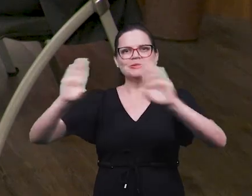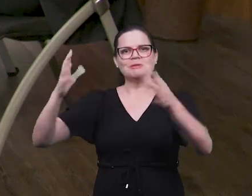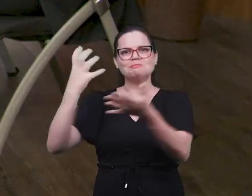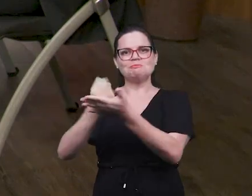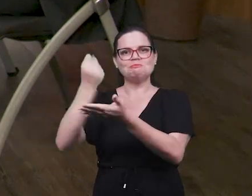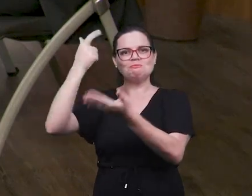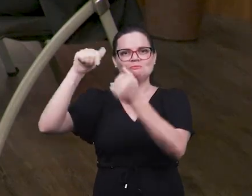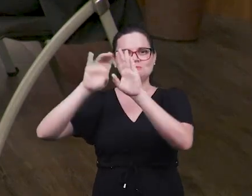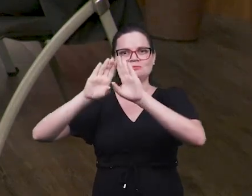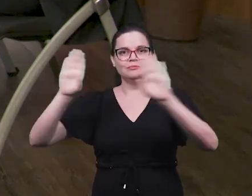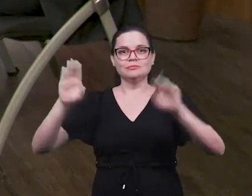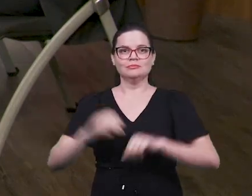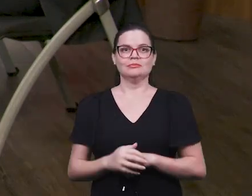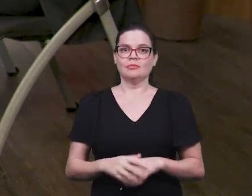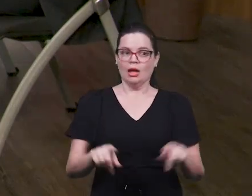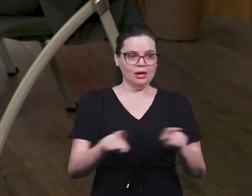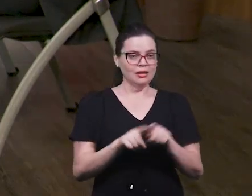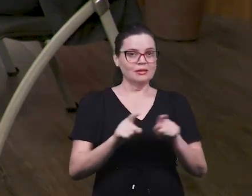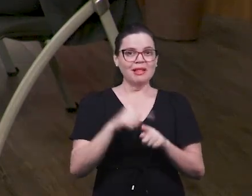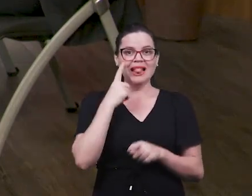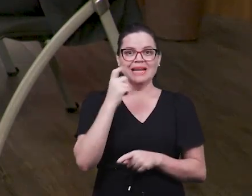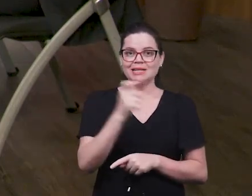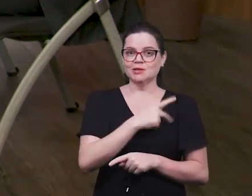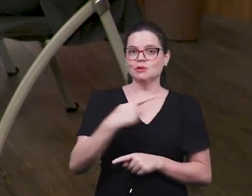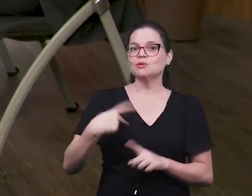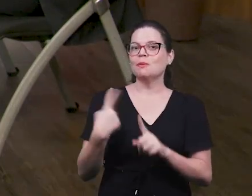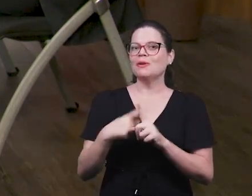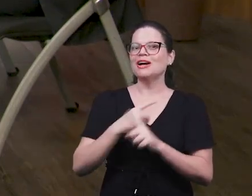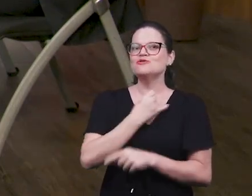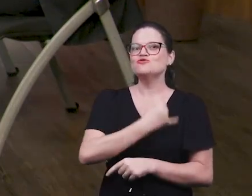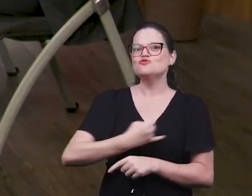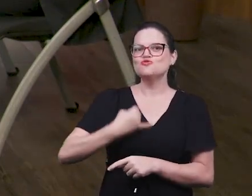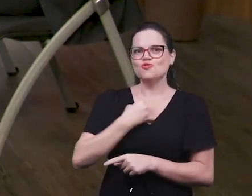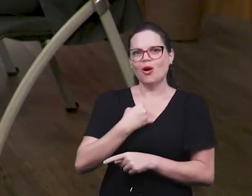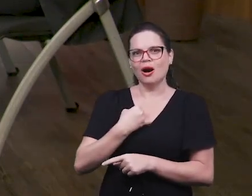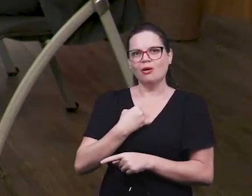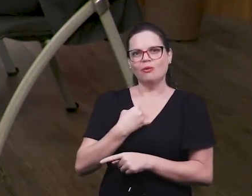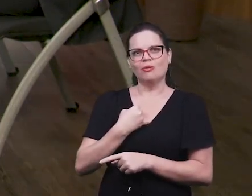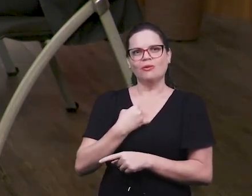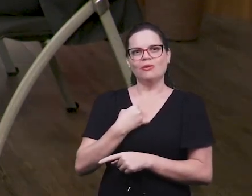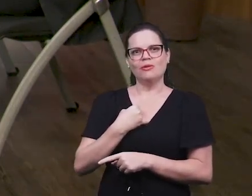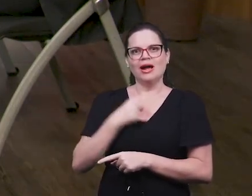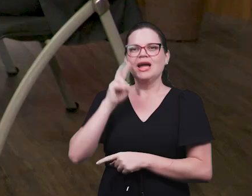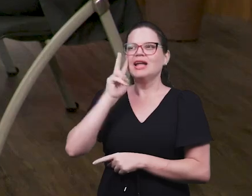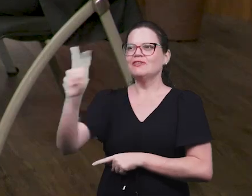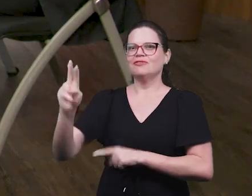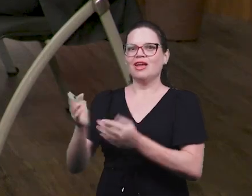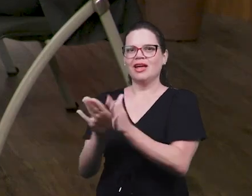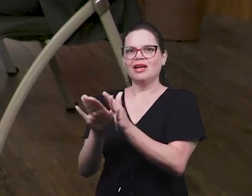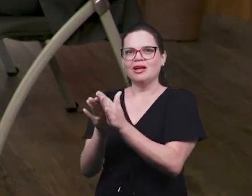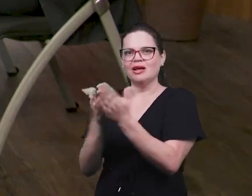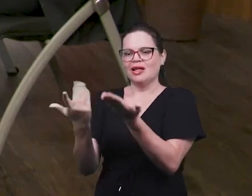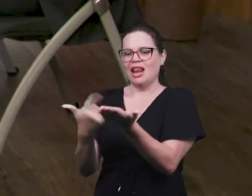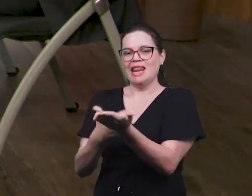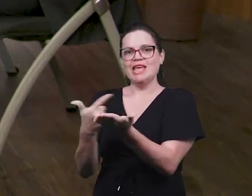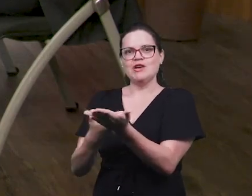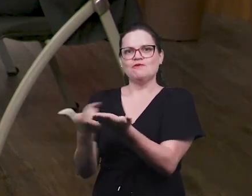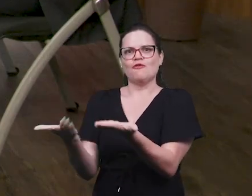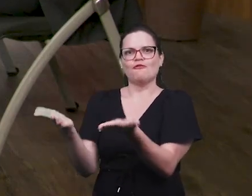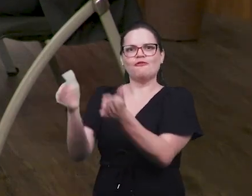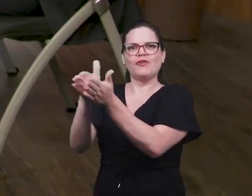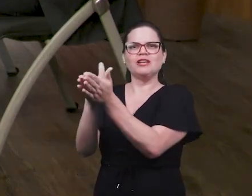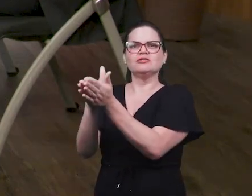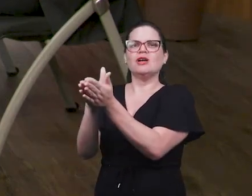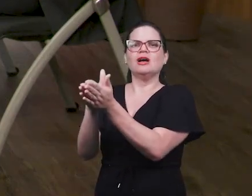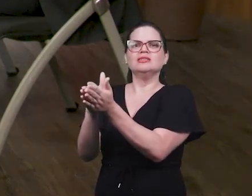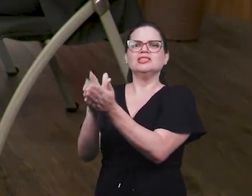disseram quem será digno de abrir o livro, João começa a chorar, porque quem vai abrir esse livro? Desatar os seus selos. E aí eles